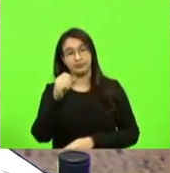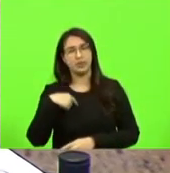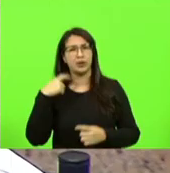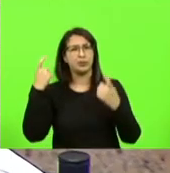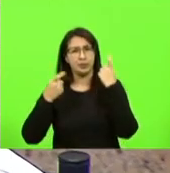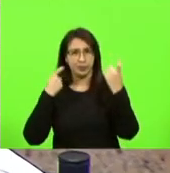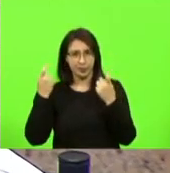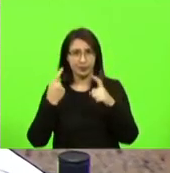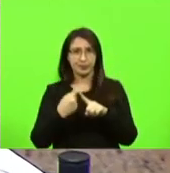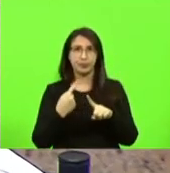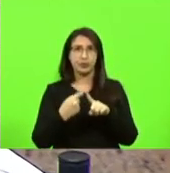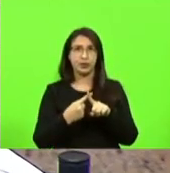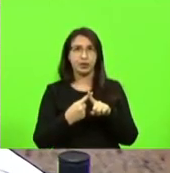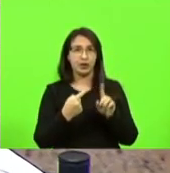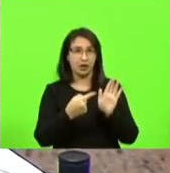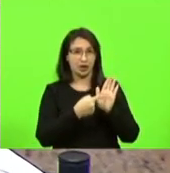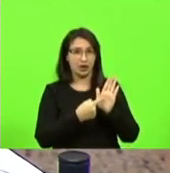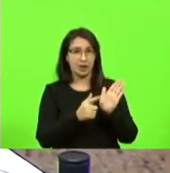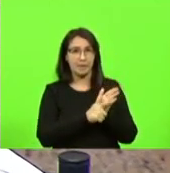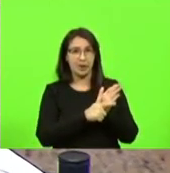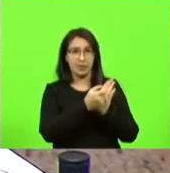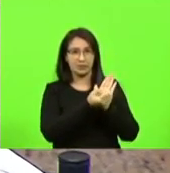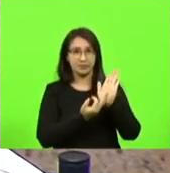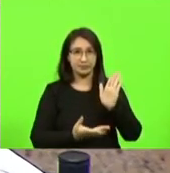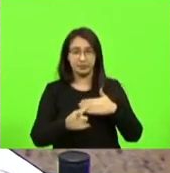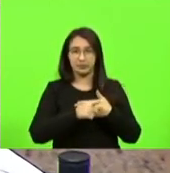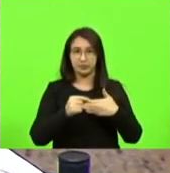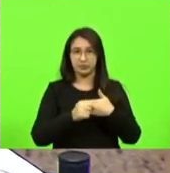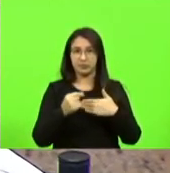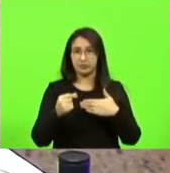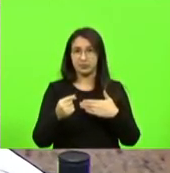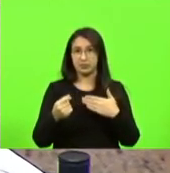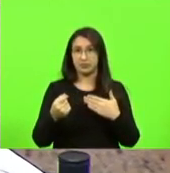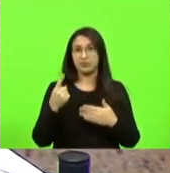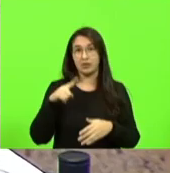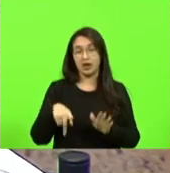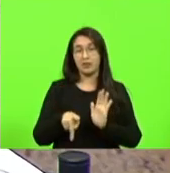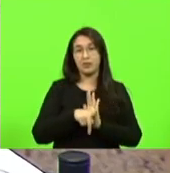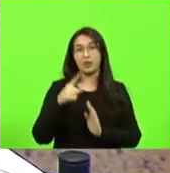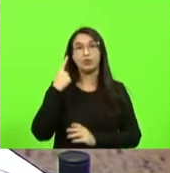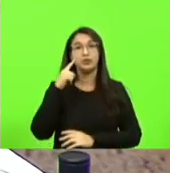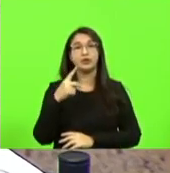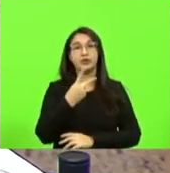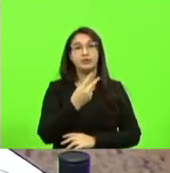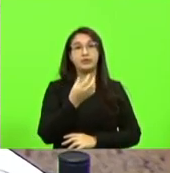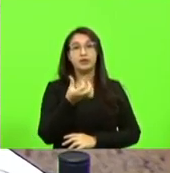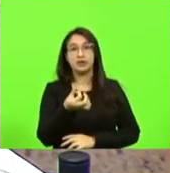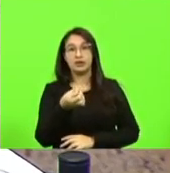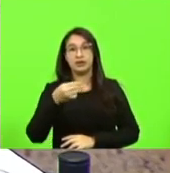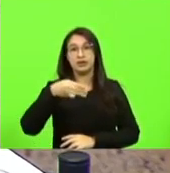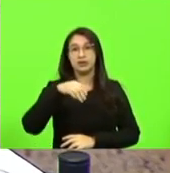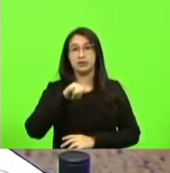essa minuta que eu recebi da casa civil é do dia 26 de Maio